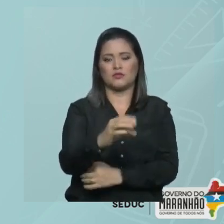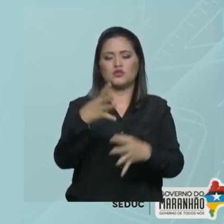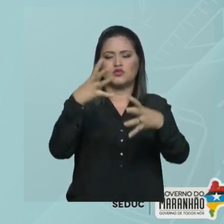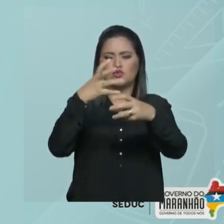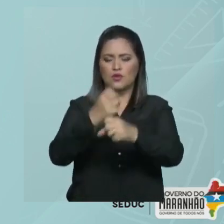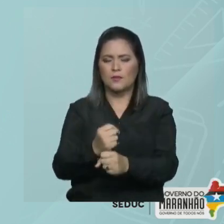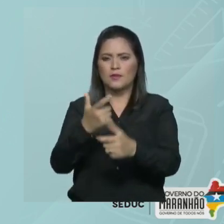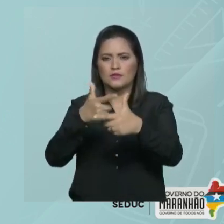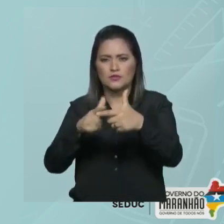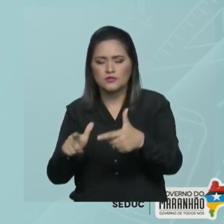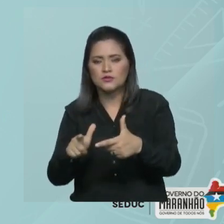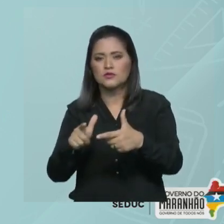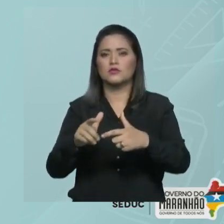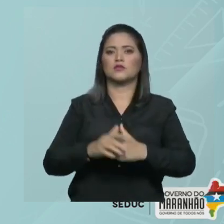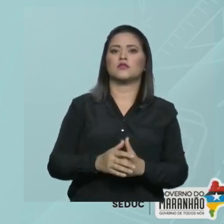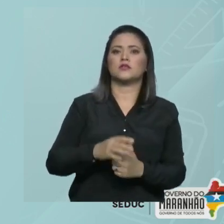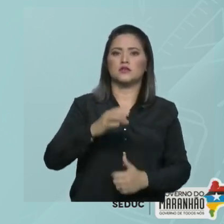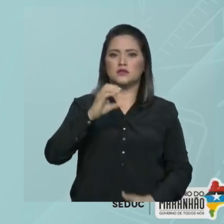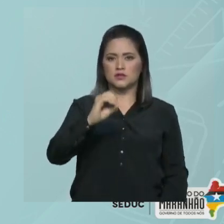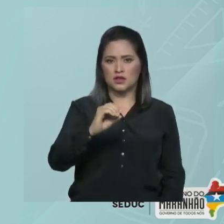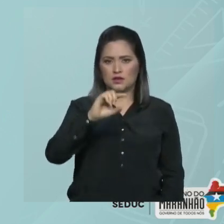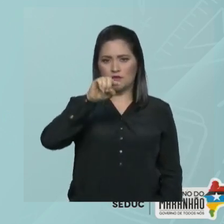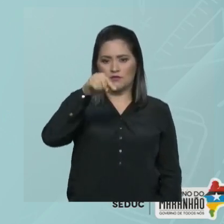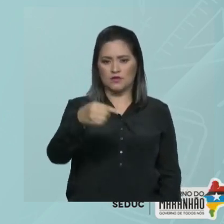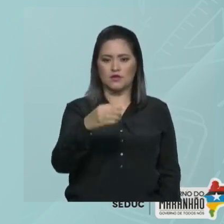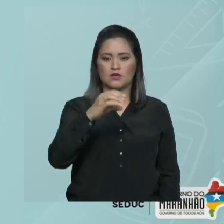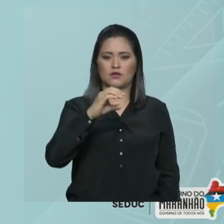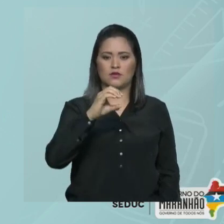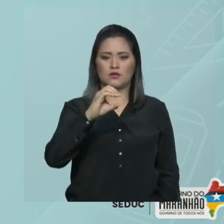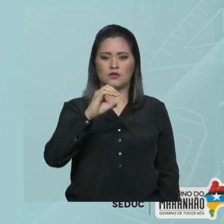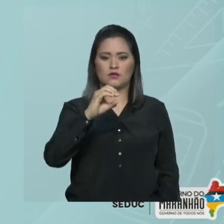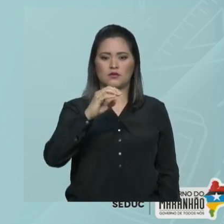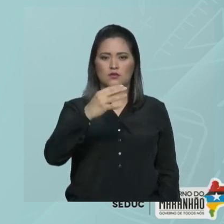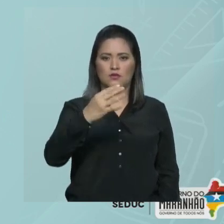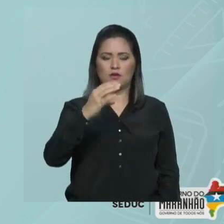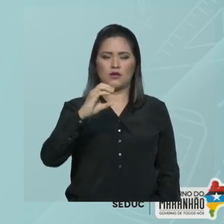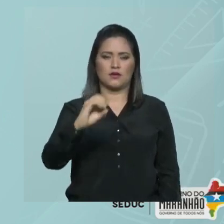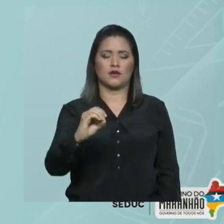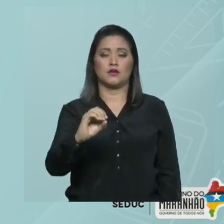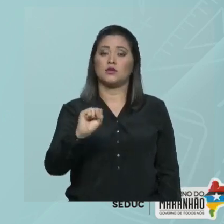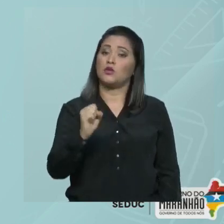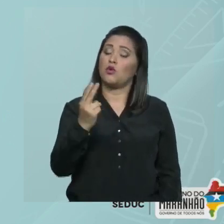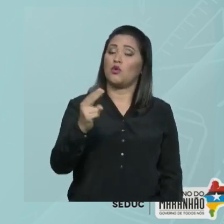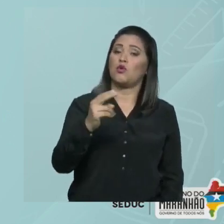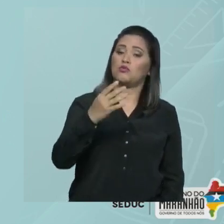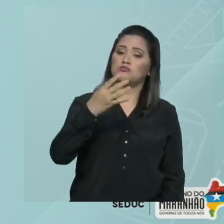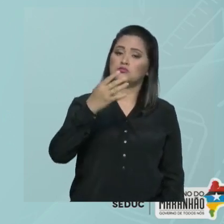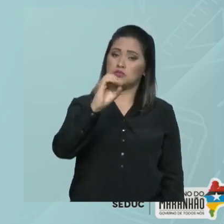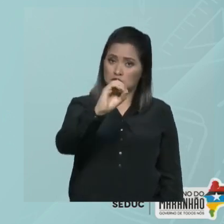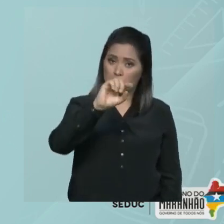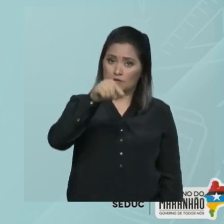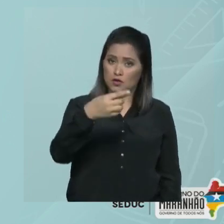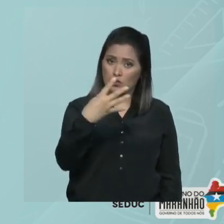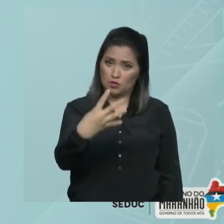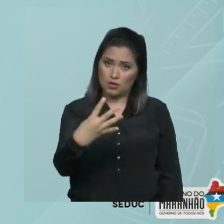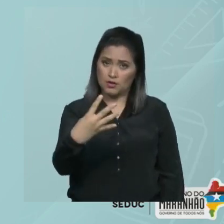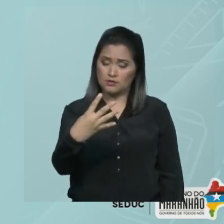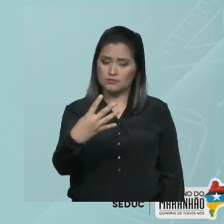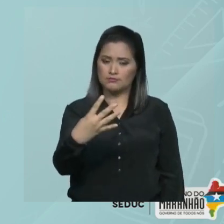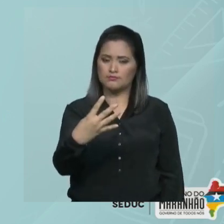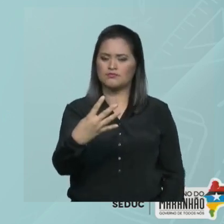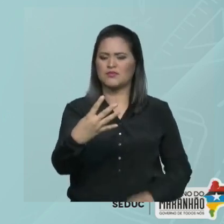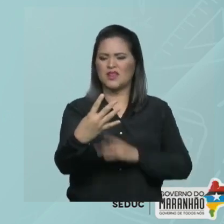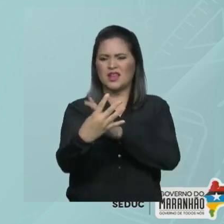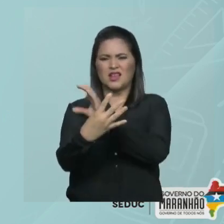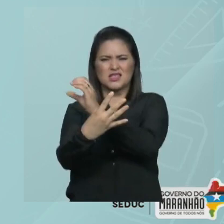0,0,40 ou 0,4. Lembrando que esse zero, ele não é obrigatório aparecer aqui. Coloquei para poder a gente lembrar